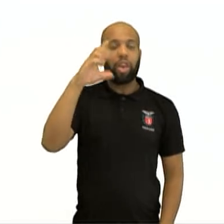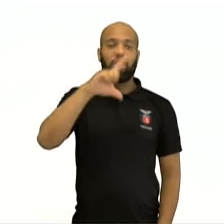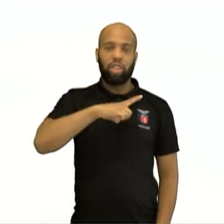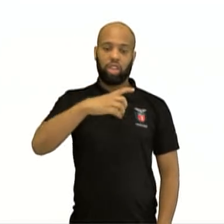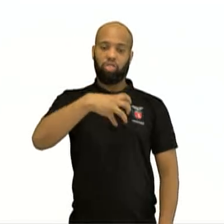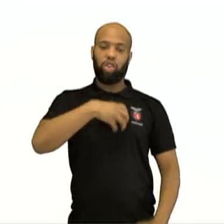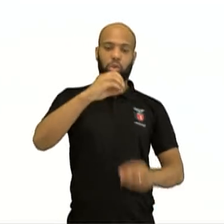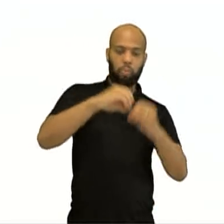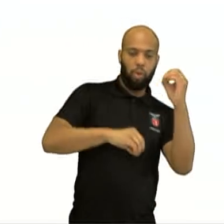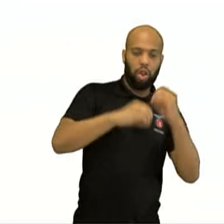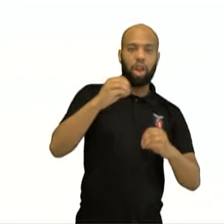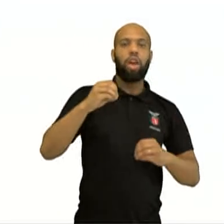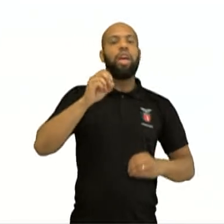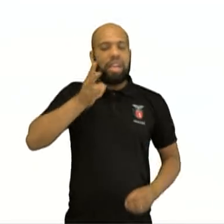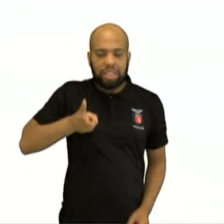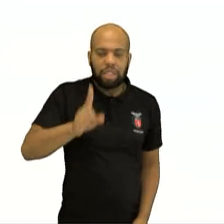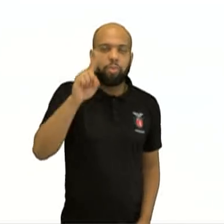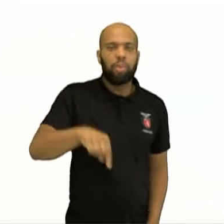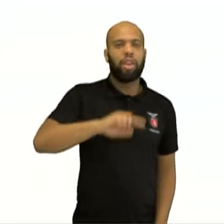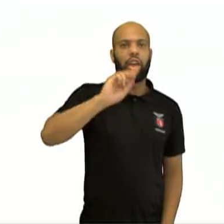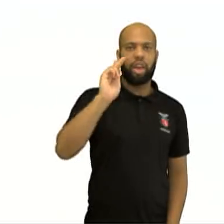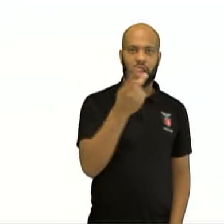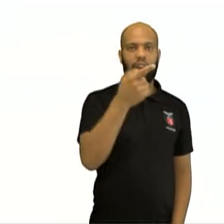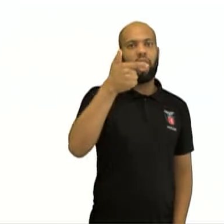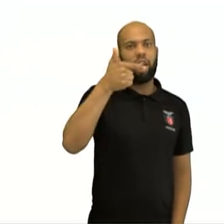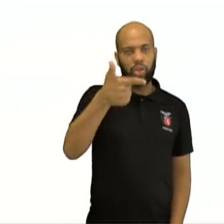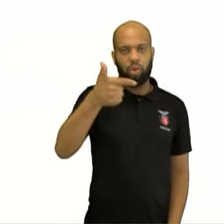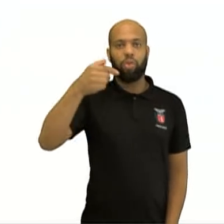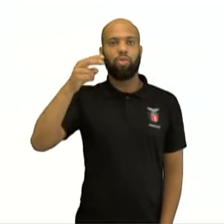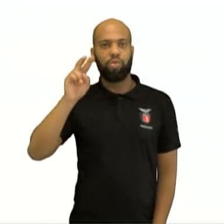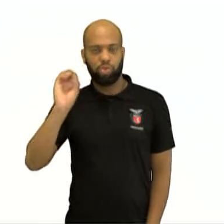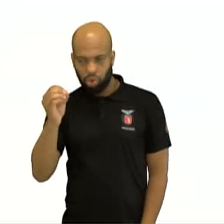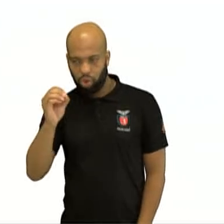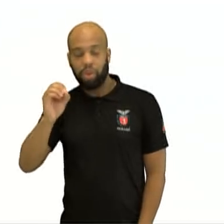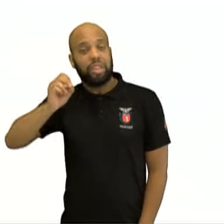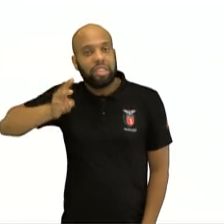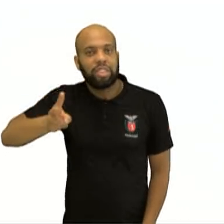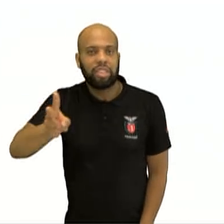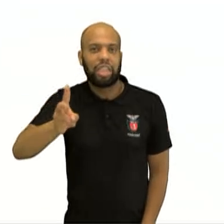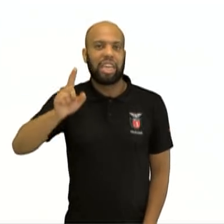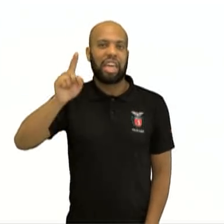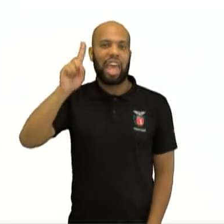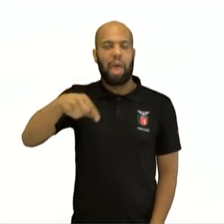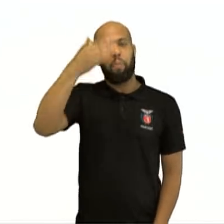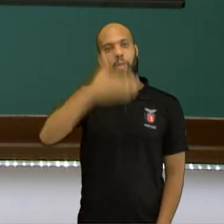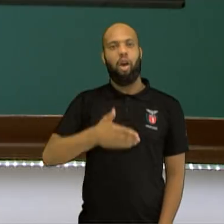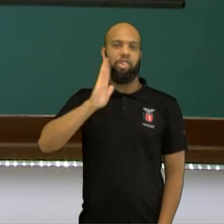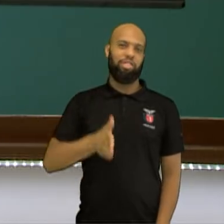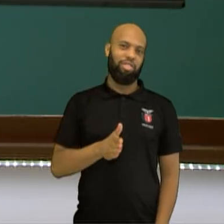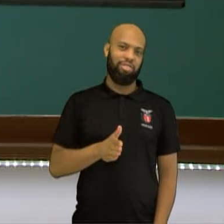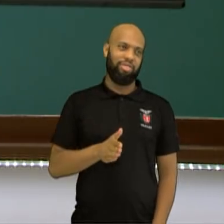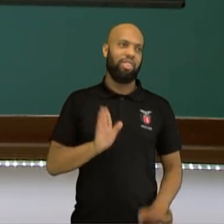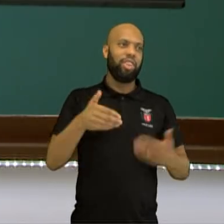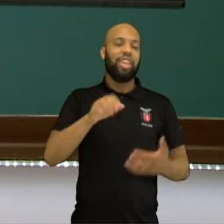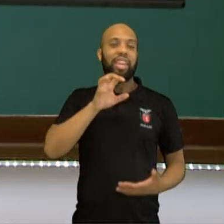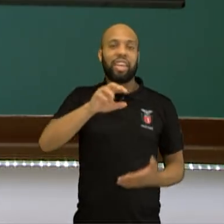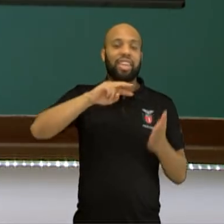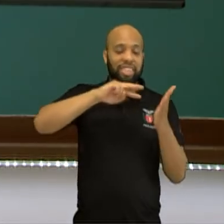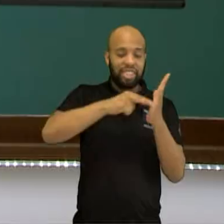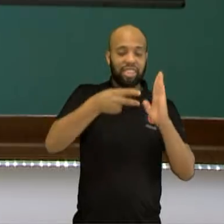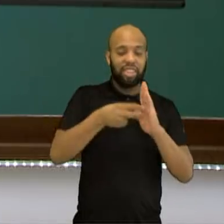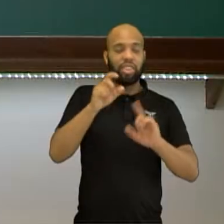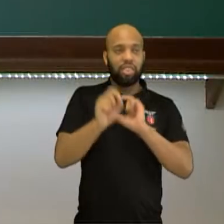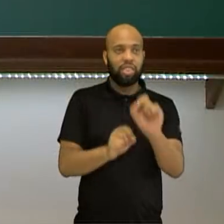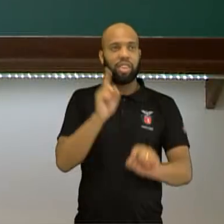água sempre será composta por hidrogênio e oxigênio, tá? Então, isso aí já